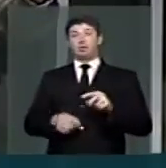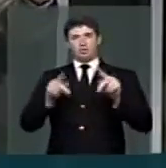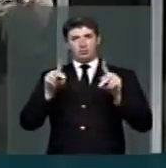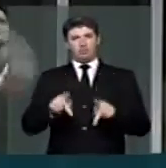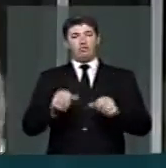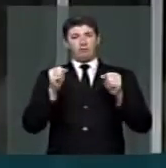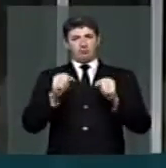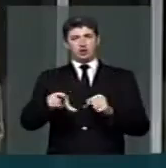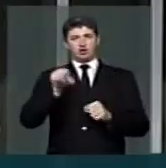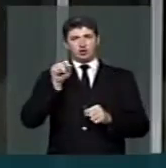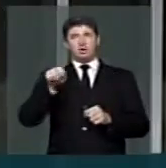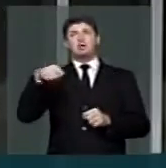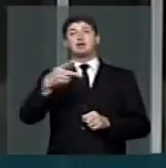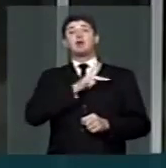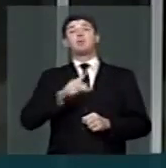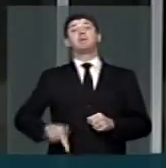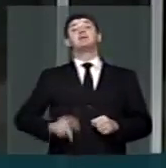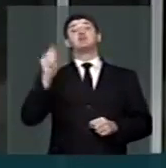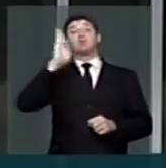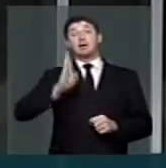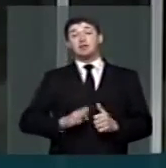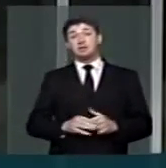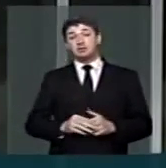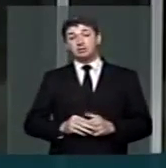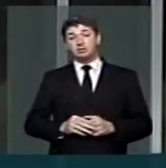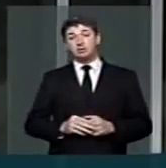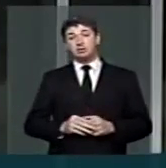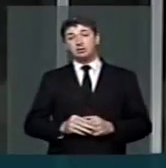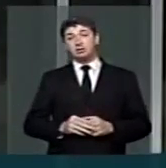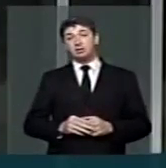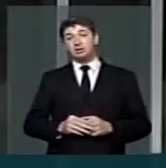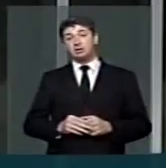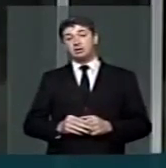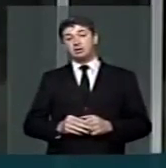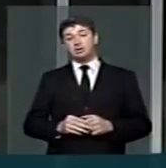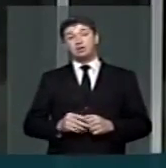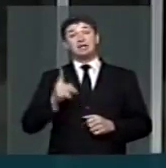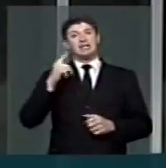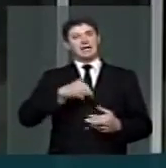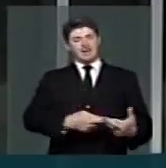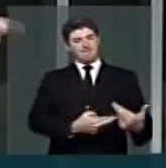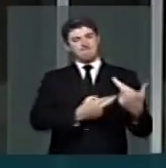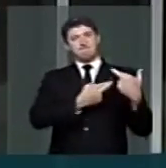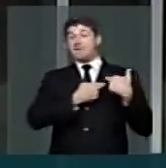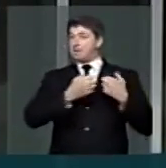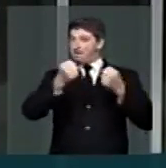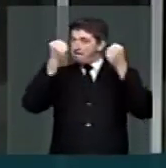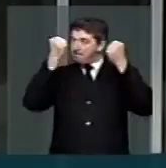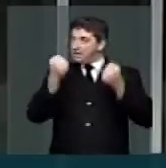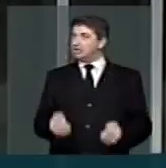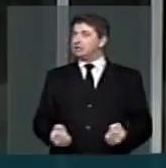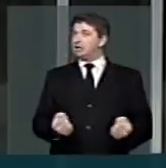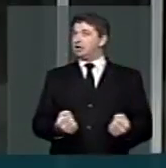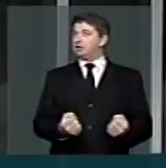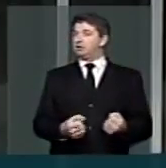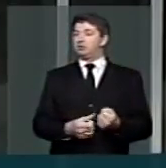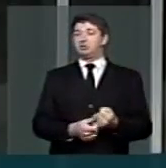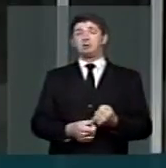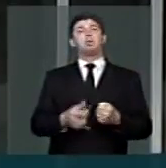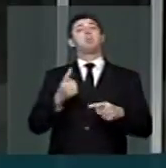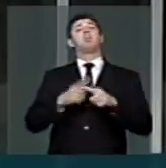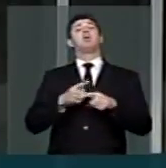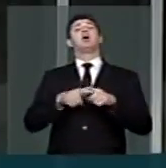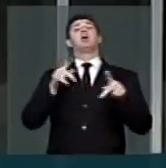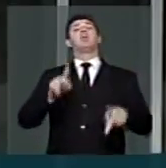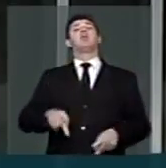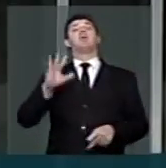pode escolher quem vai presidir a nação, que é algo de uma responsabilidade enorme, por que que o povo